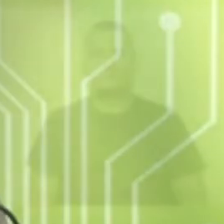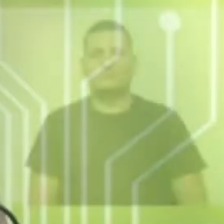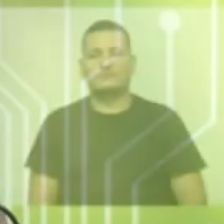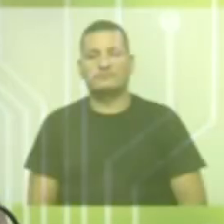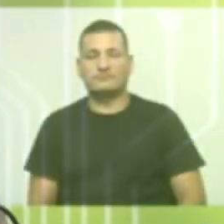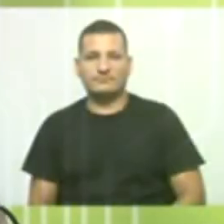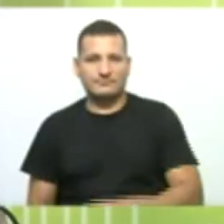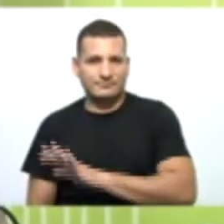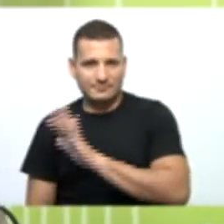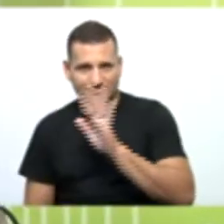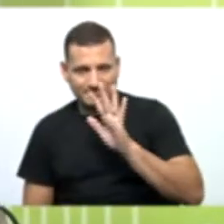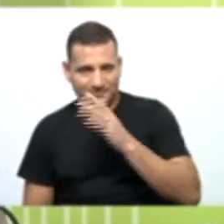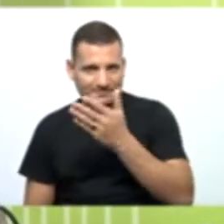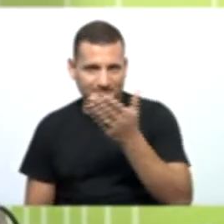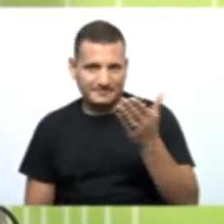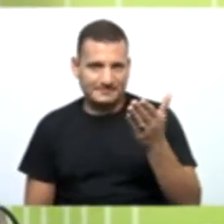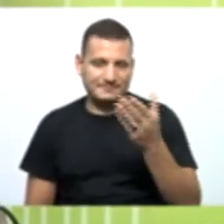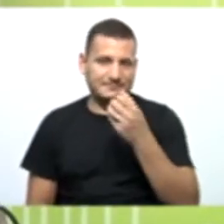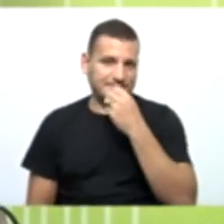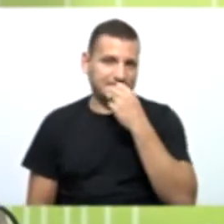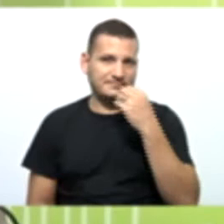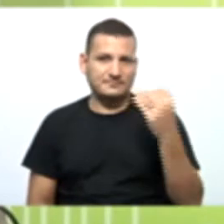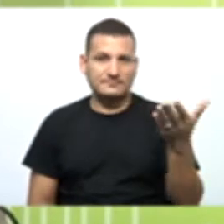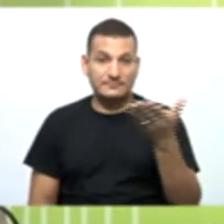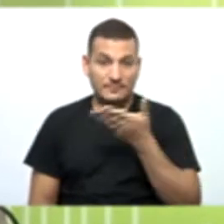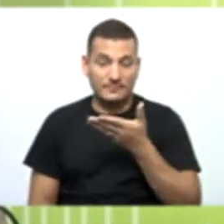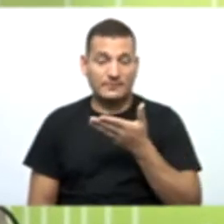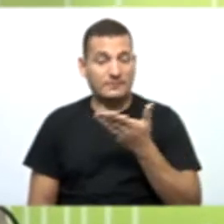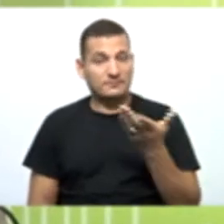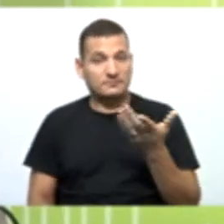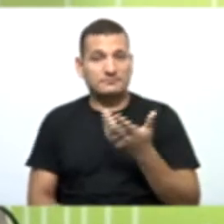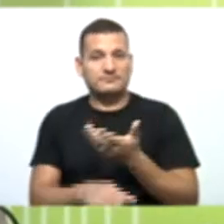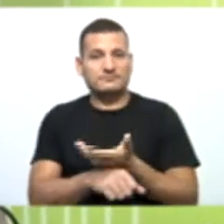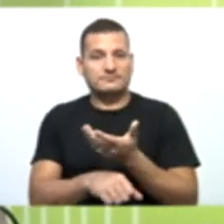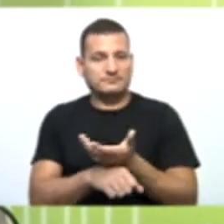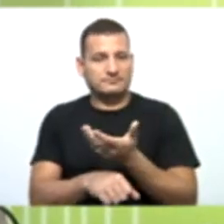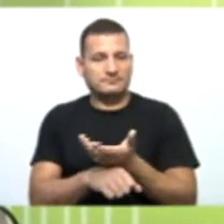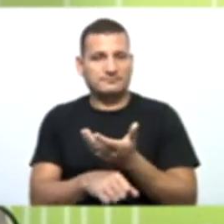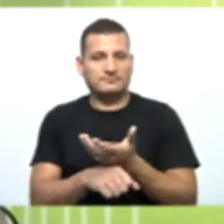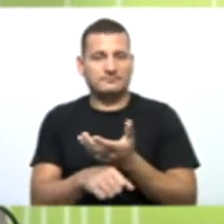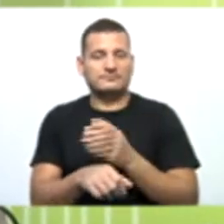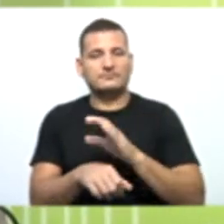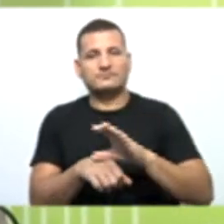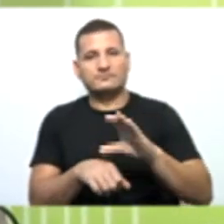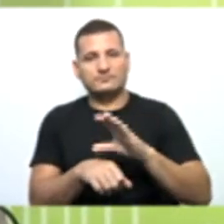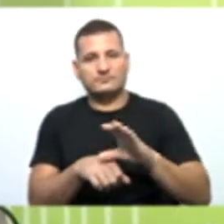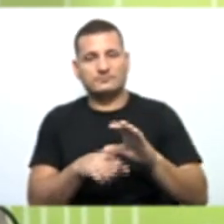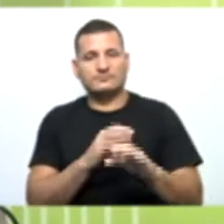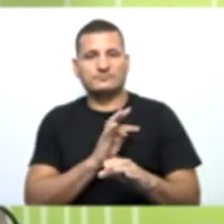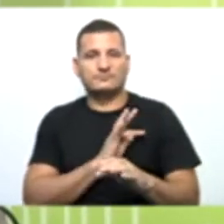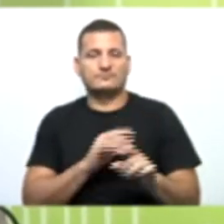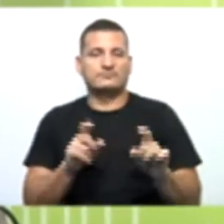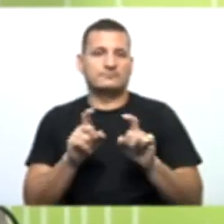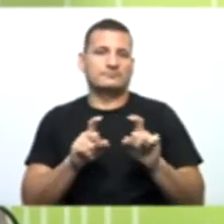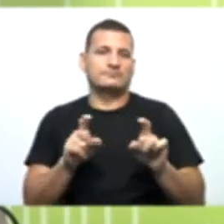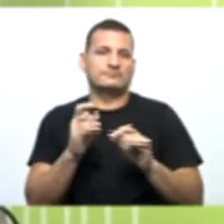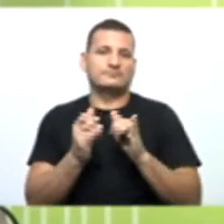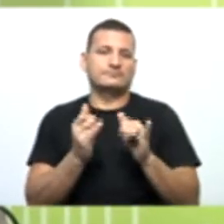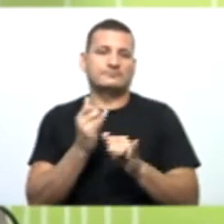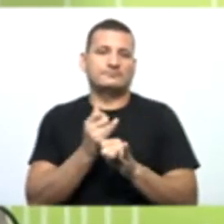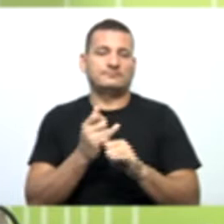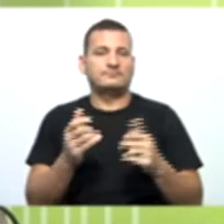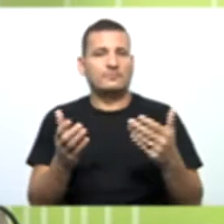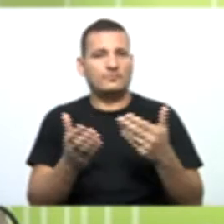Olá, aluno, seja bem-vindos a mais uma disciplina do curso de Técnica Informática para a Internet. Hoje nós vamos iniciar